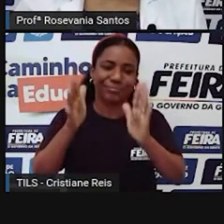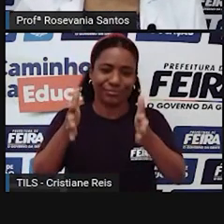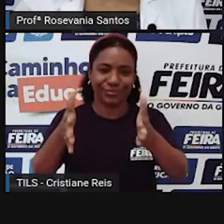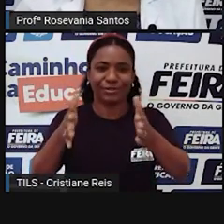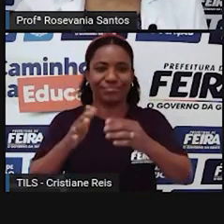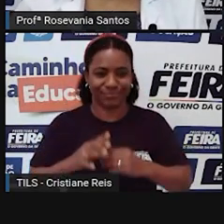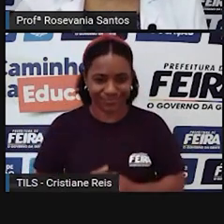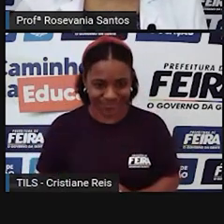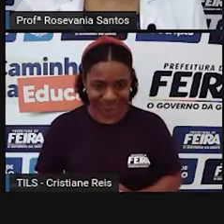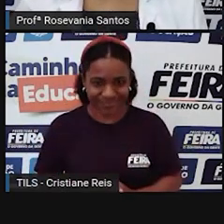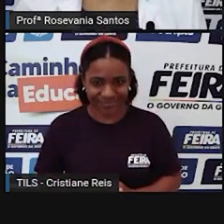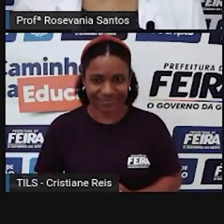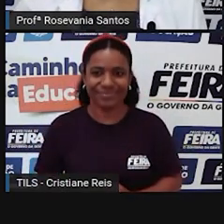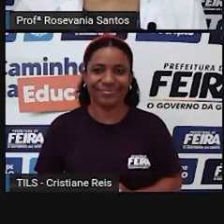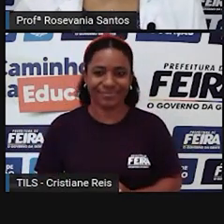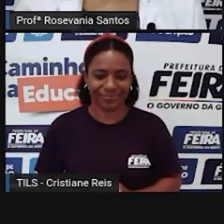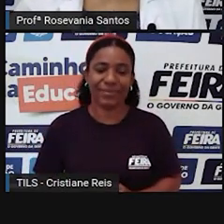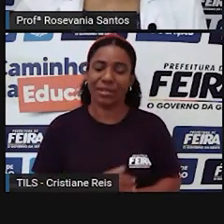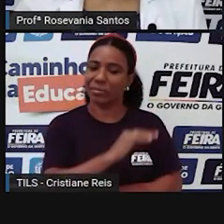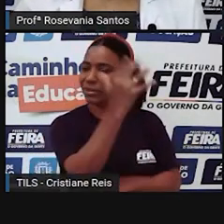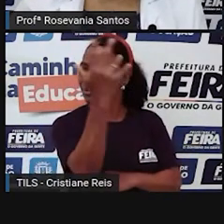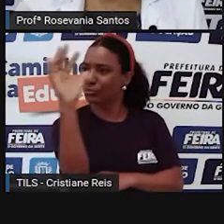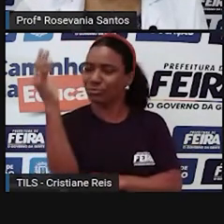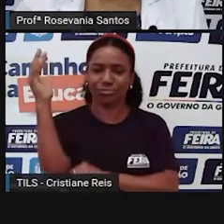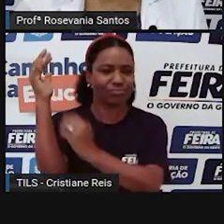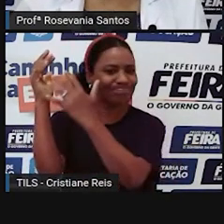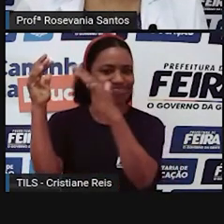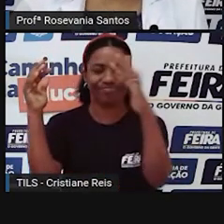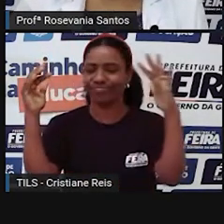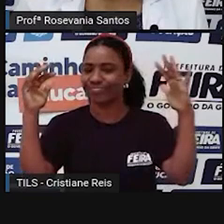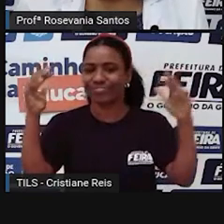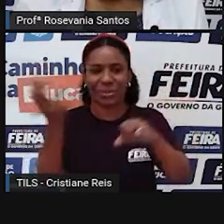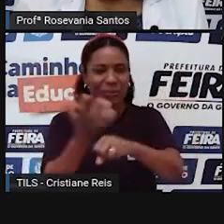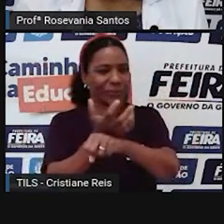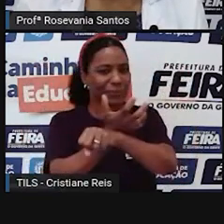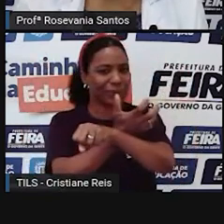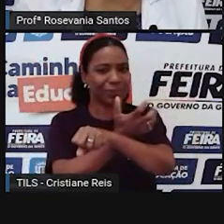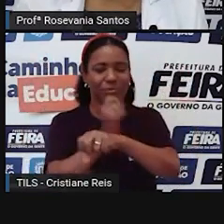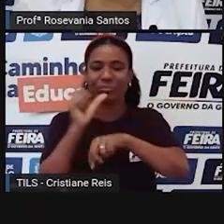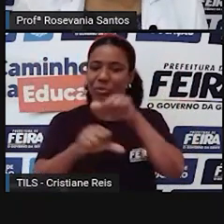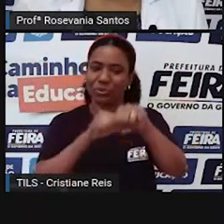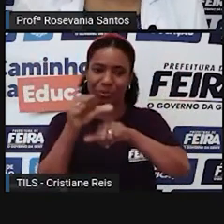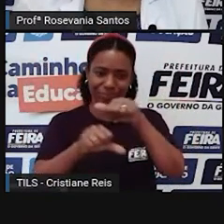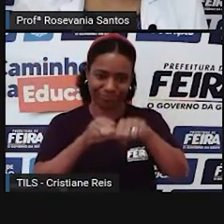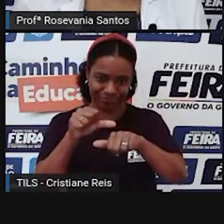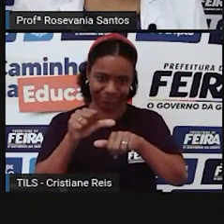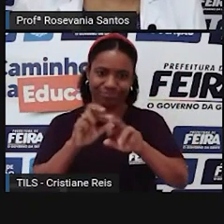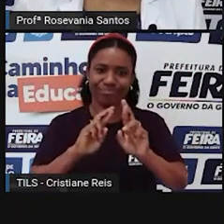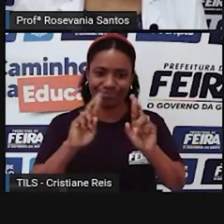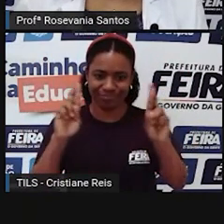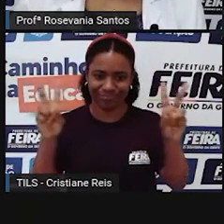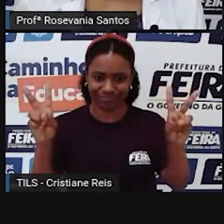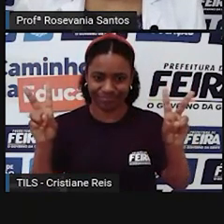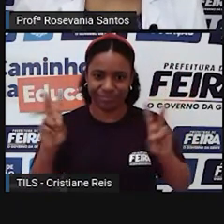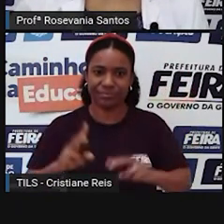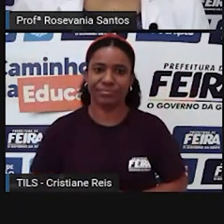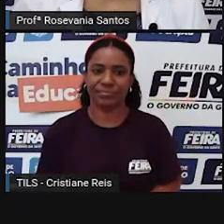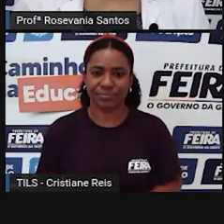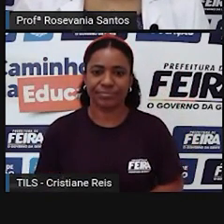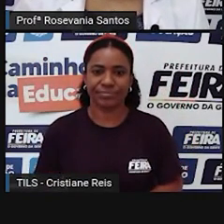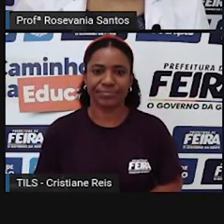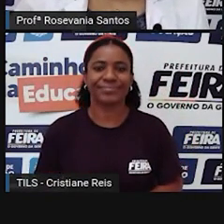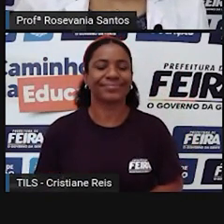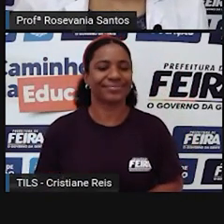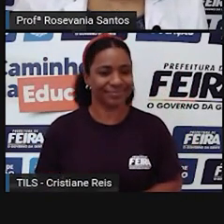aí. Mas a natureza, ela foi completamente, né, modificada aí nesse espaço. E aqui,